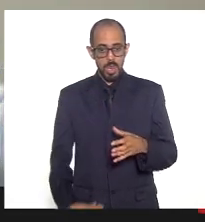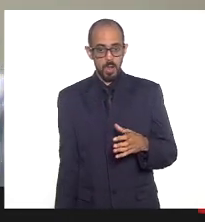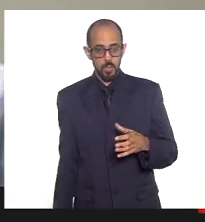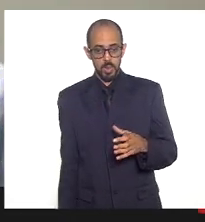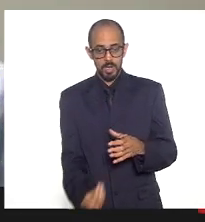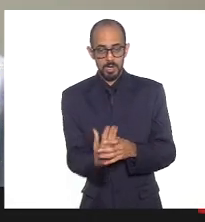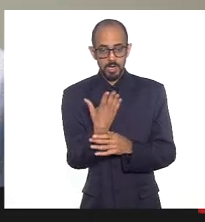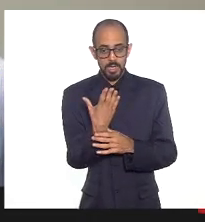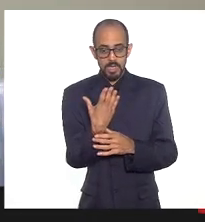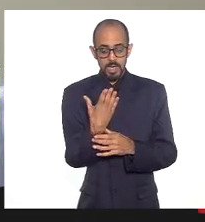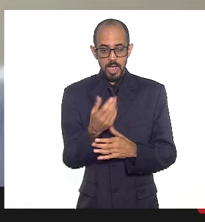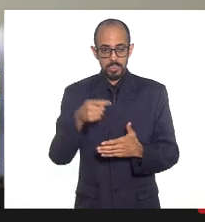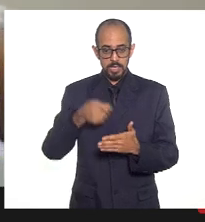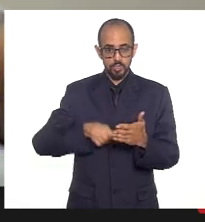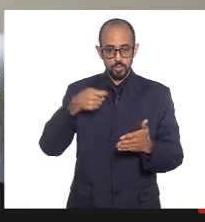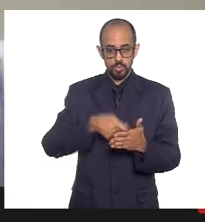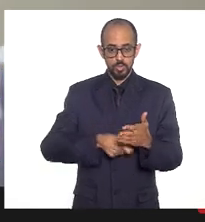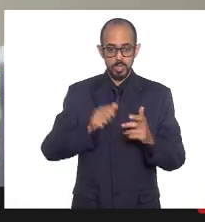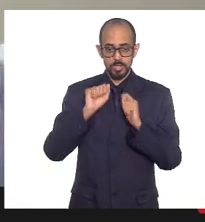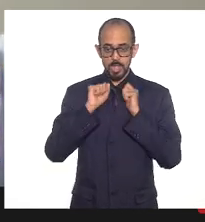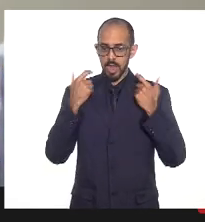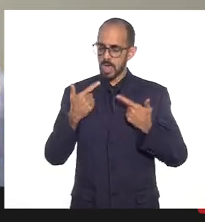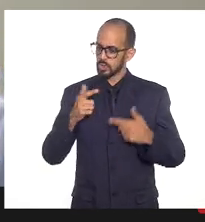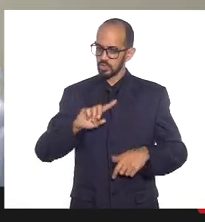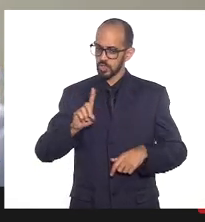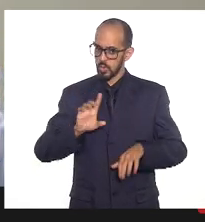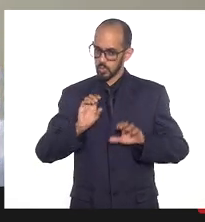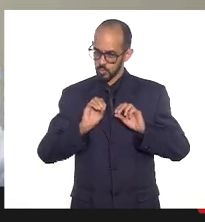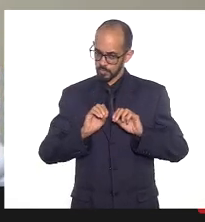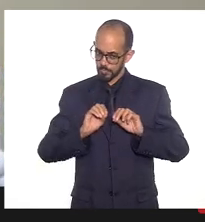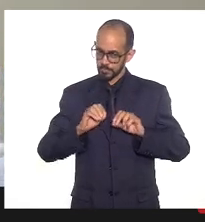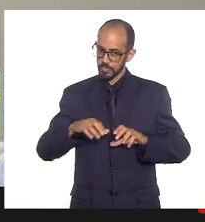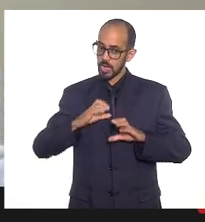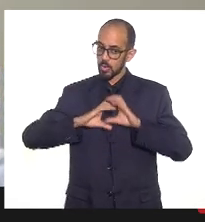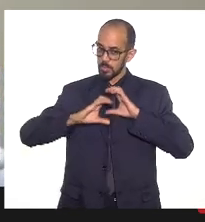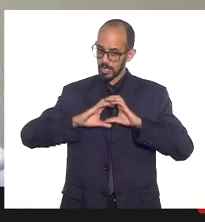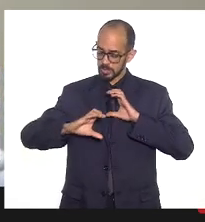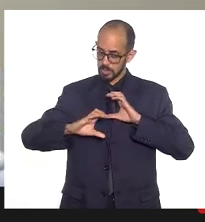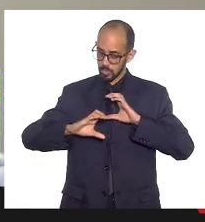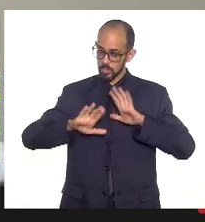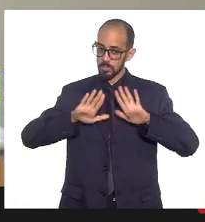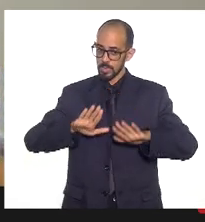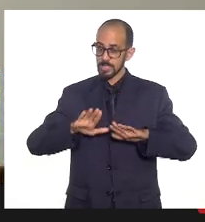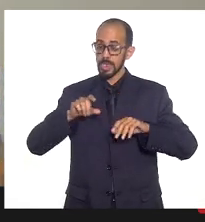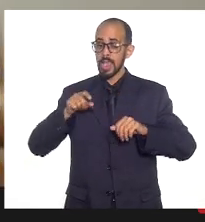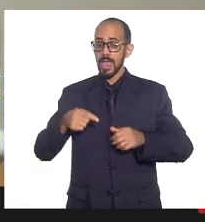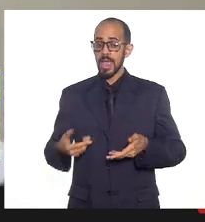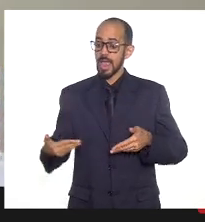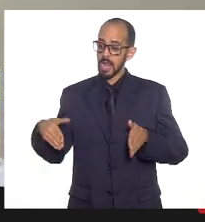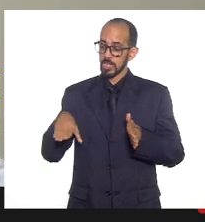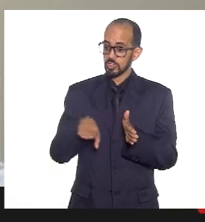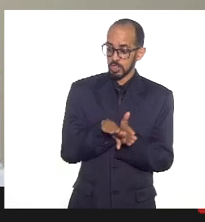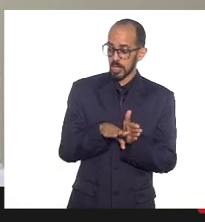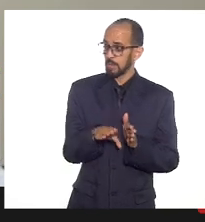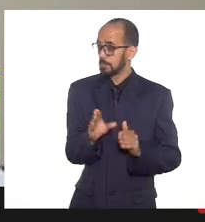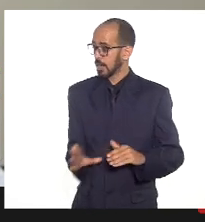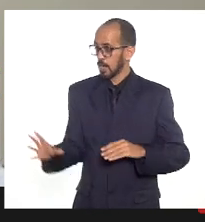na Assembleia Legislativa em defesa da pauta da comunicação. Ao contrário, ela chega para